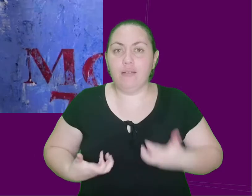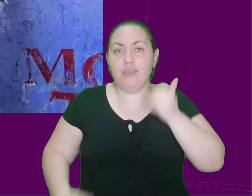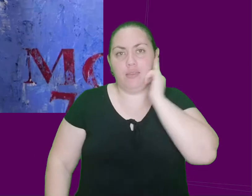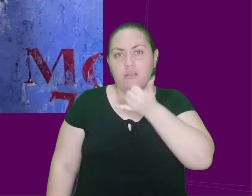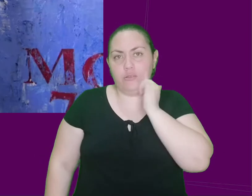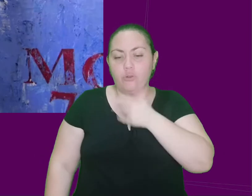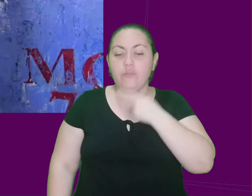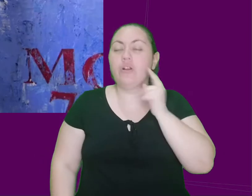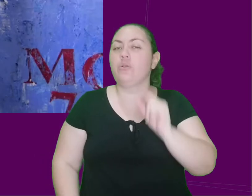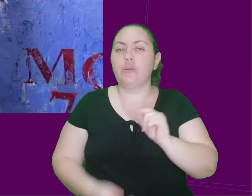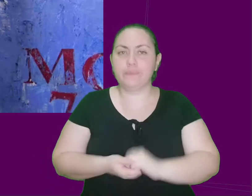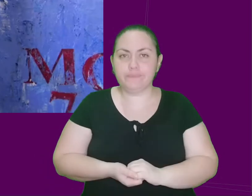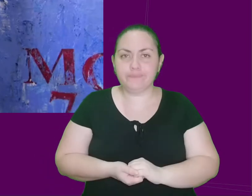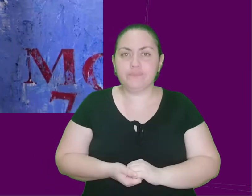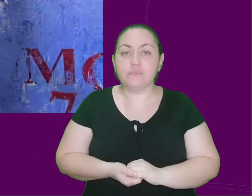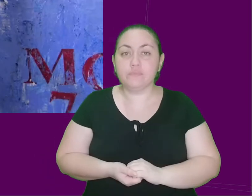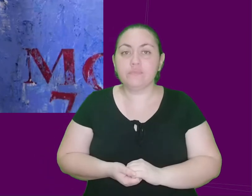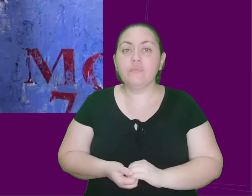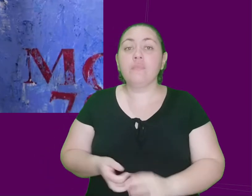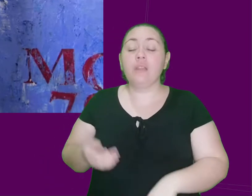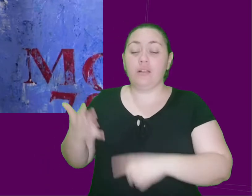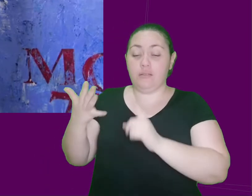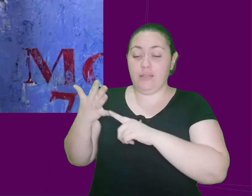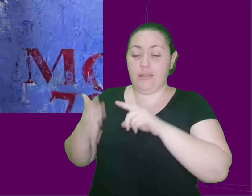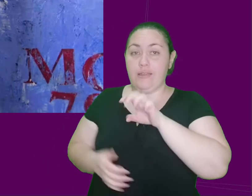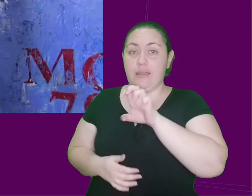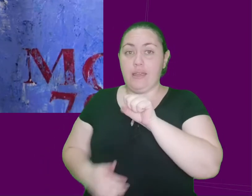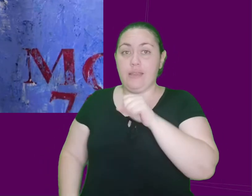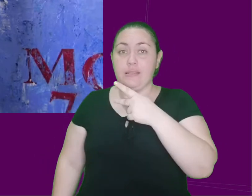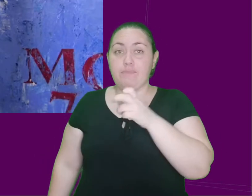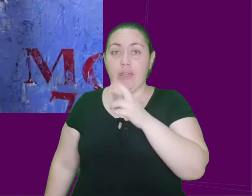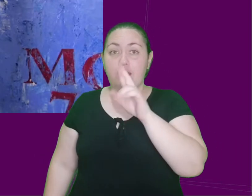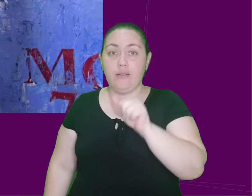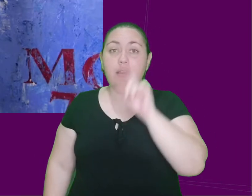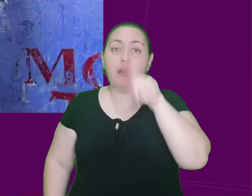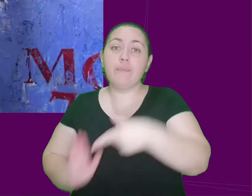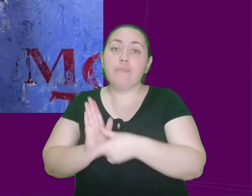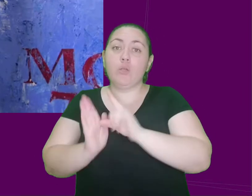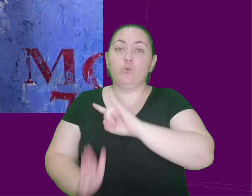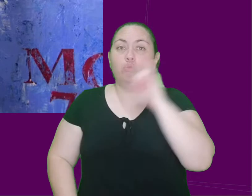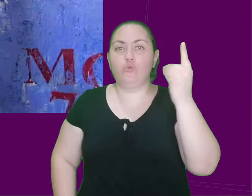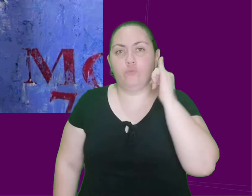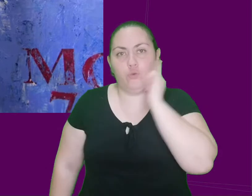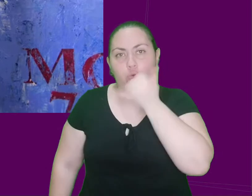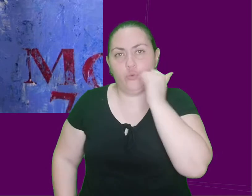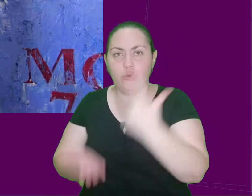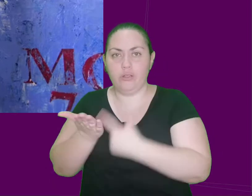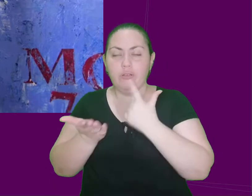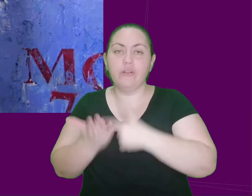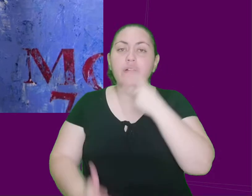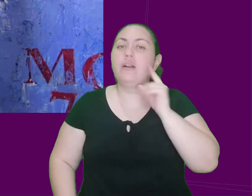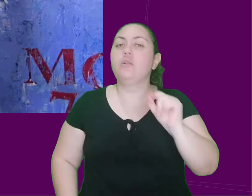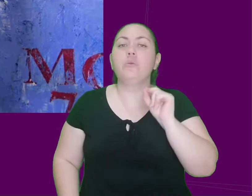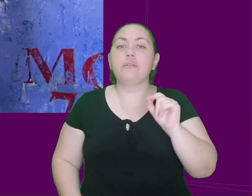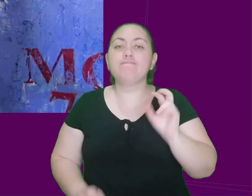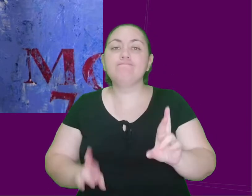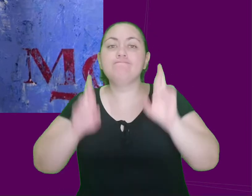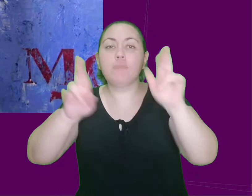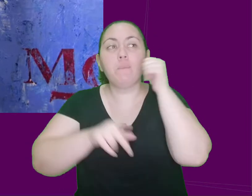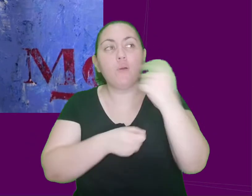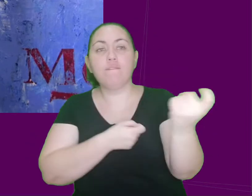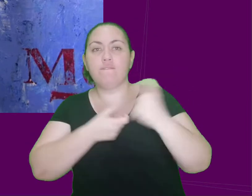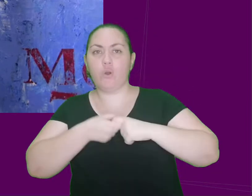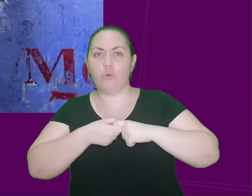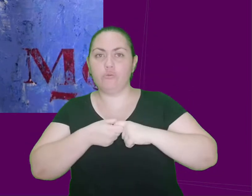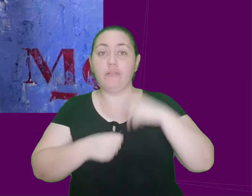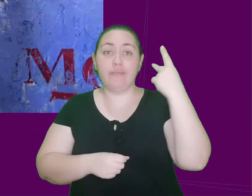narrador. Espera é o penúltimo conto da obra. Nele, o narrador descreve a expectativa em torno da volta de uma